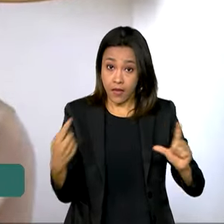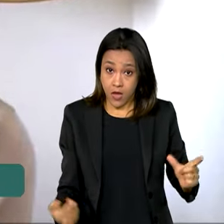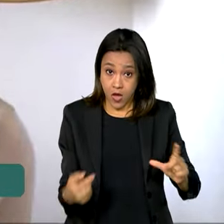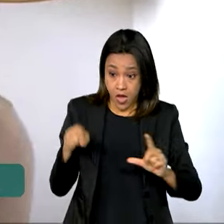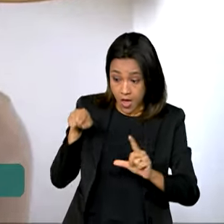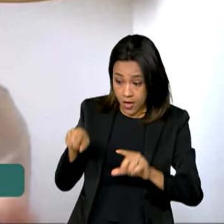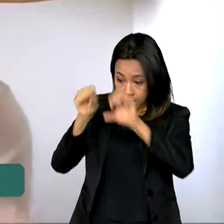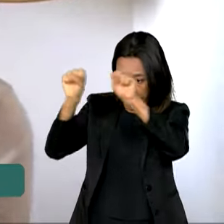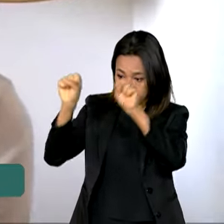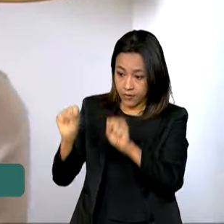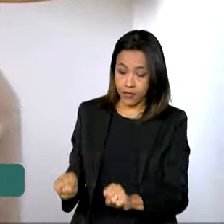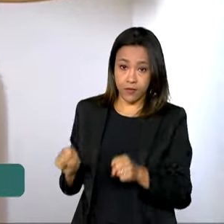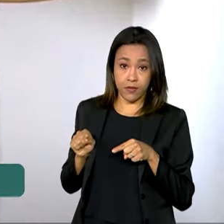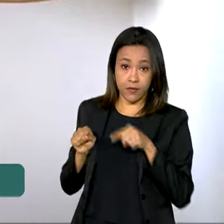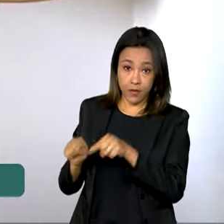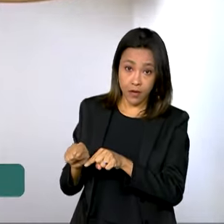sistema